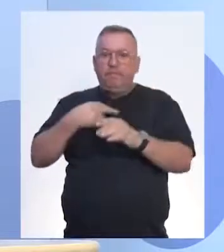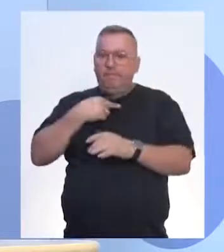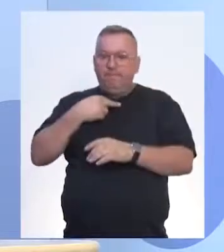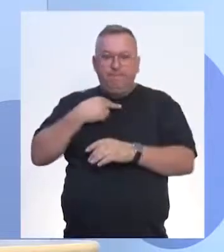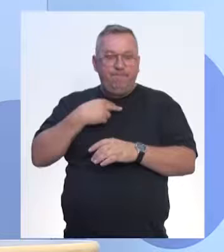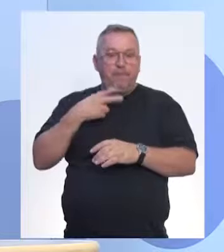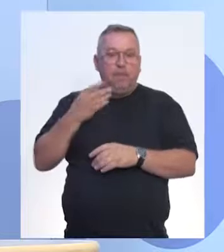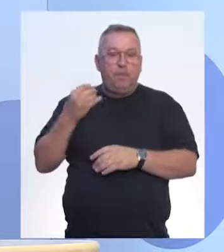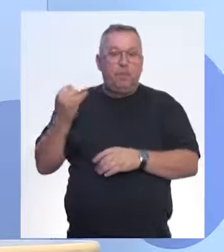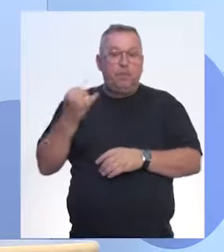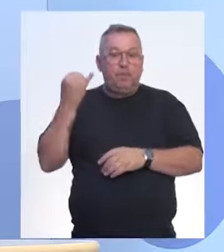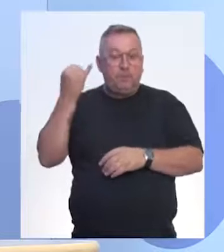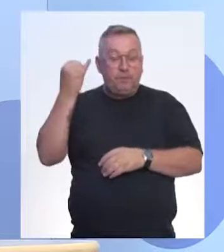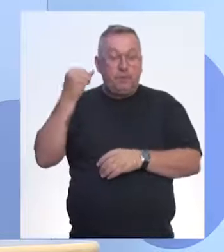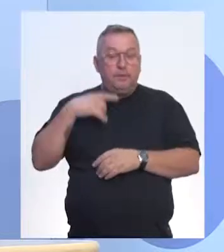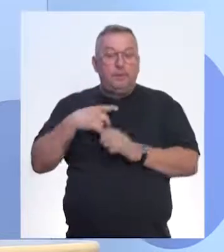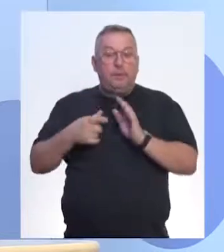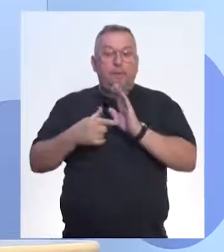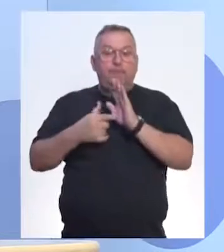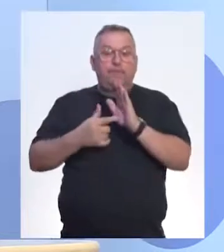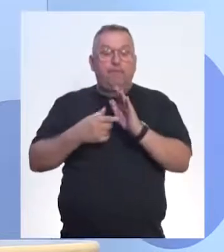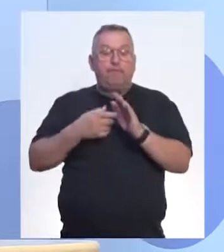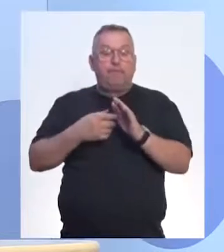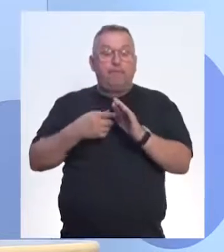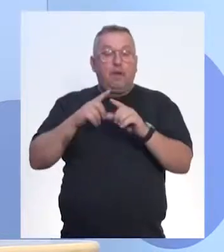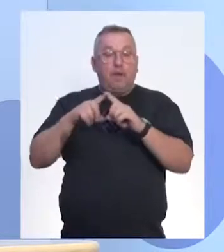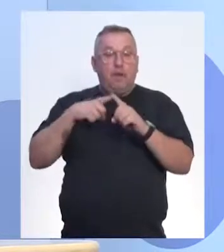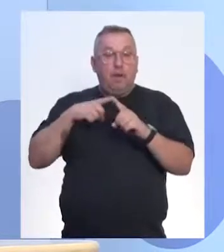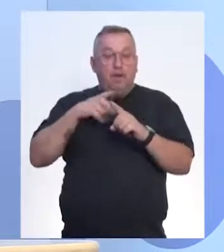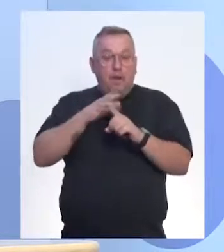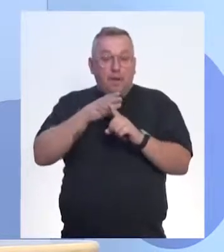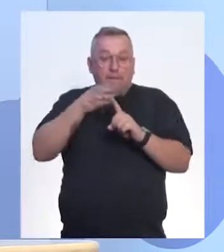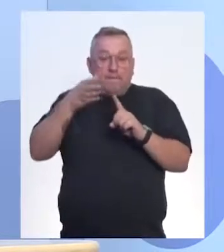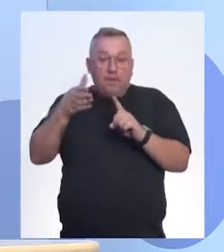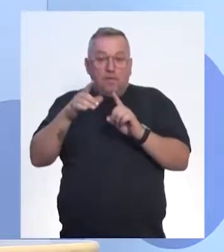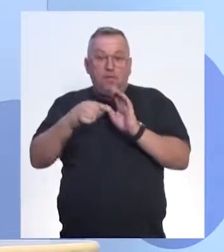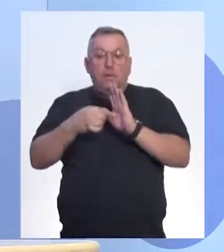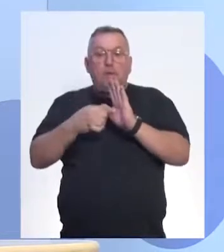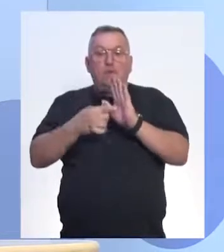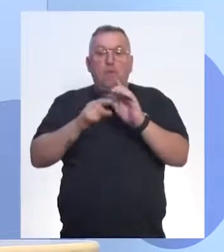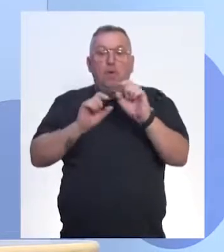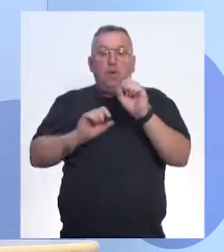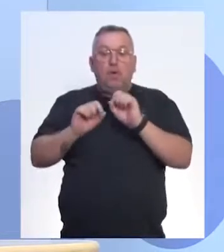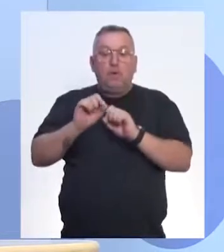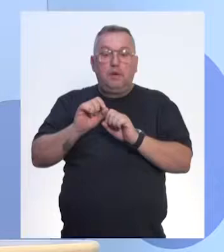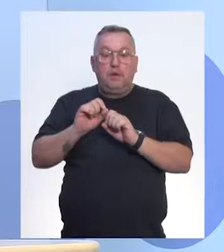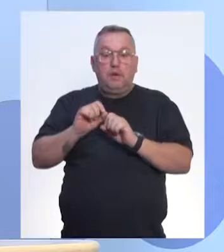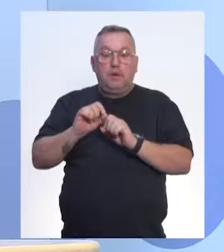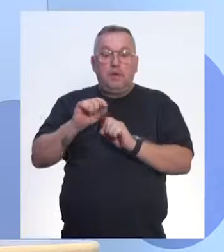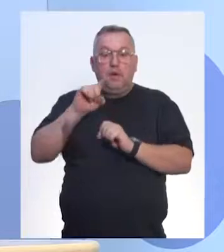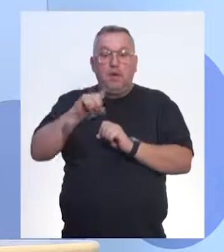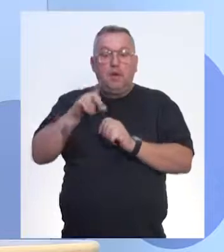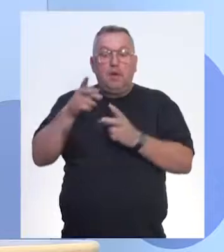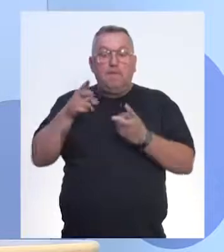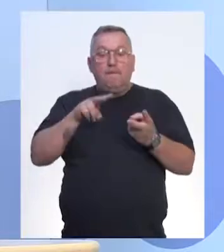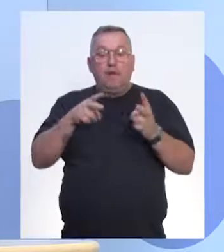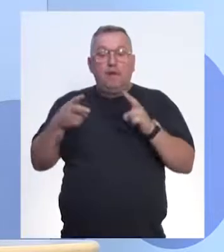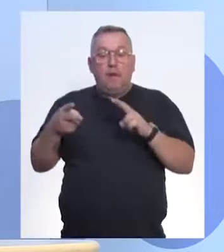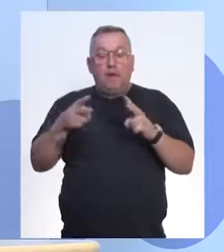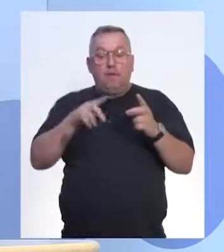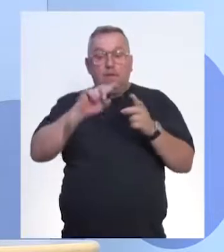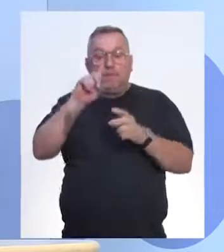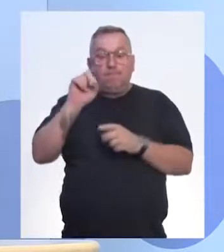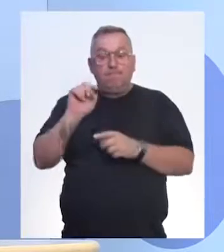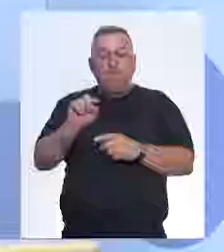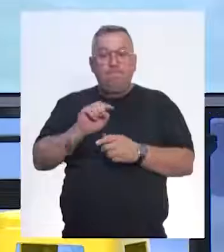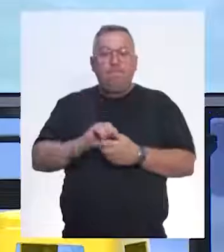muito importante frisar, que é o coeficiente, é o que vem na frente, né, o que aparece na frente dessa variável, dessa incógnita, né,